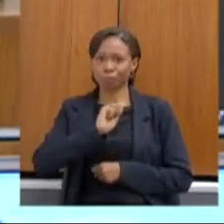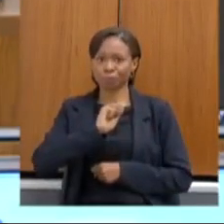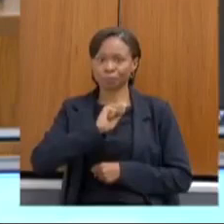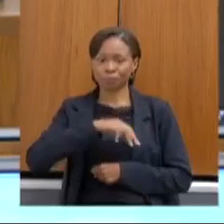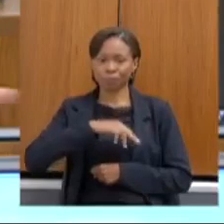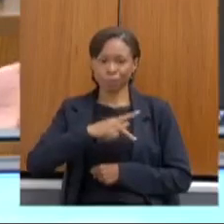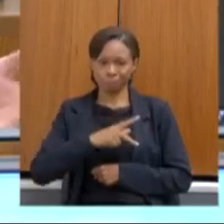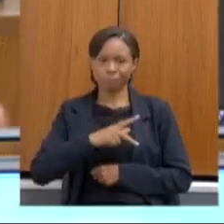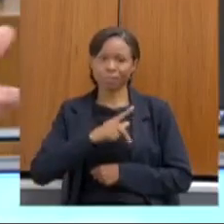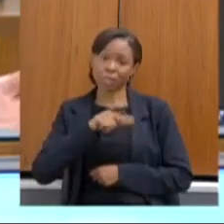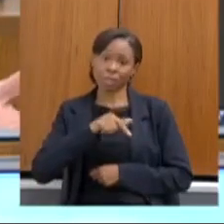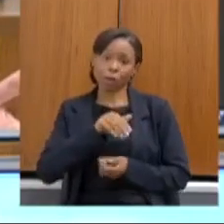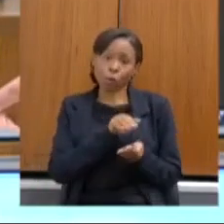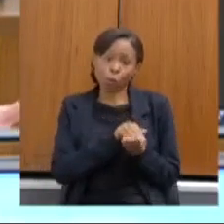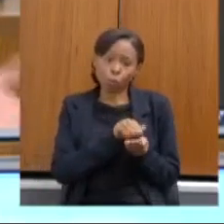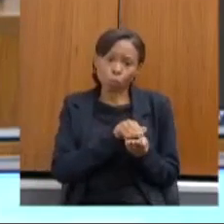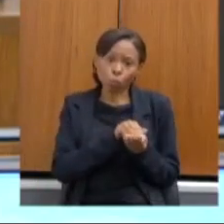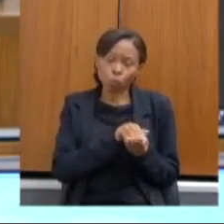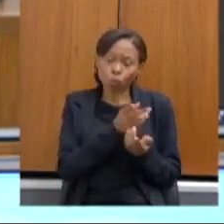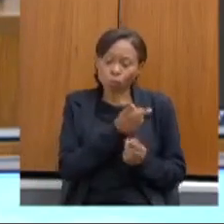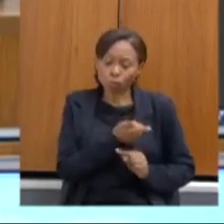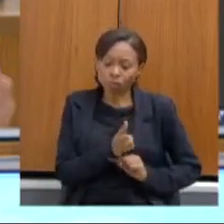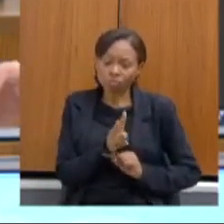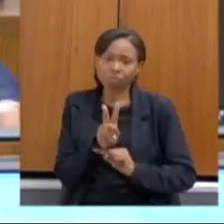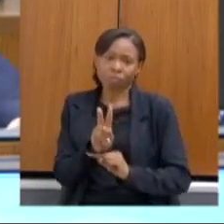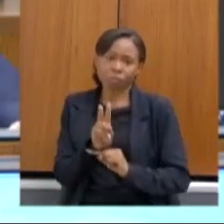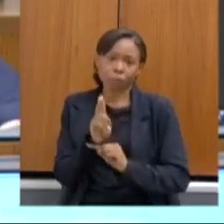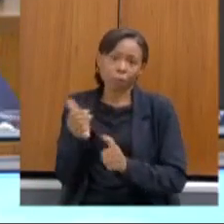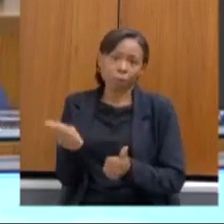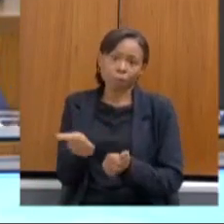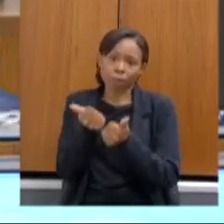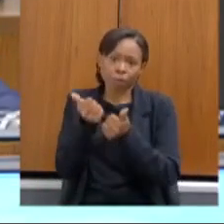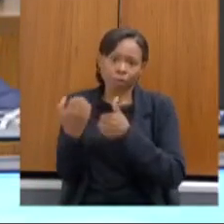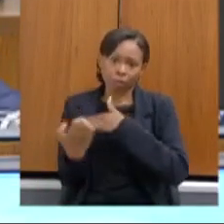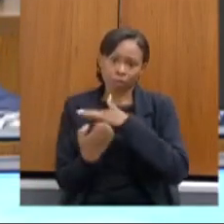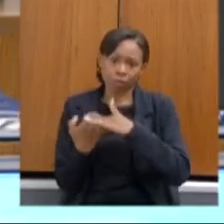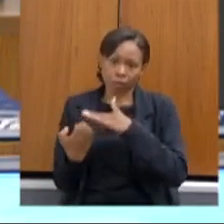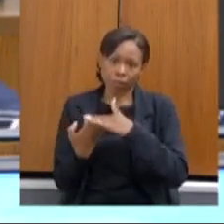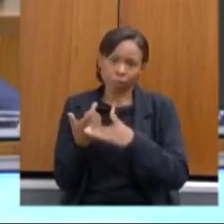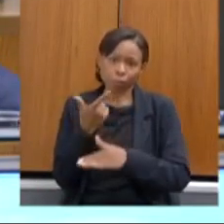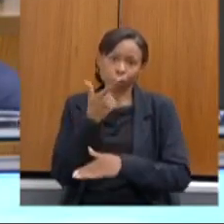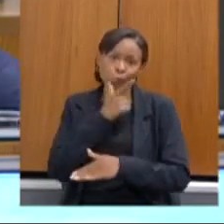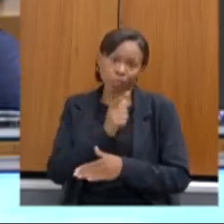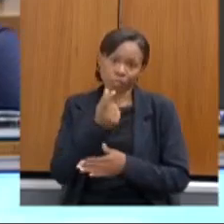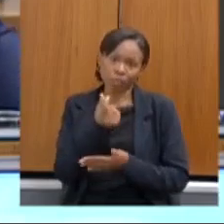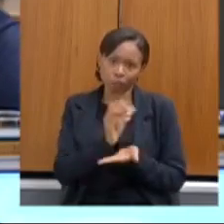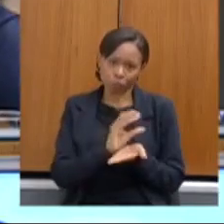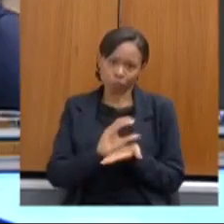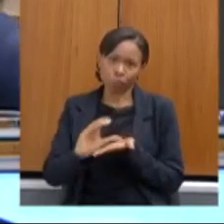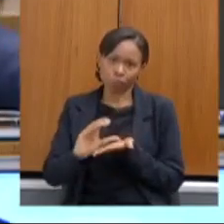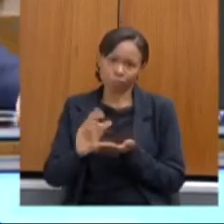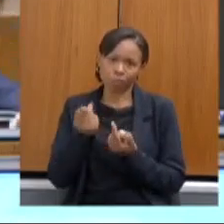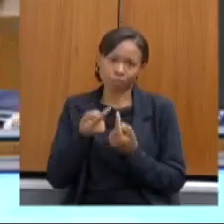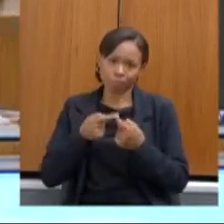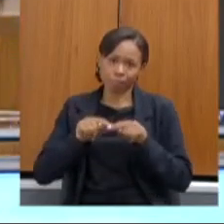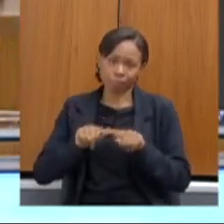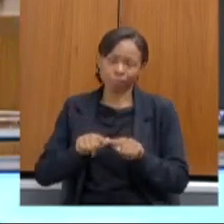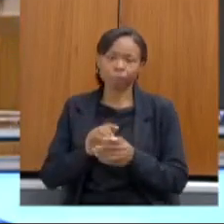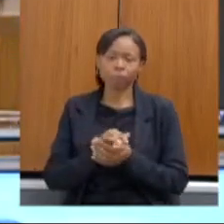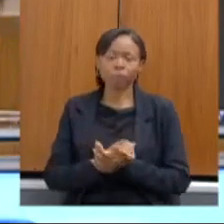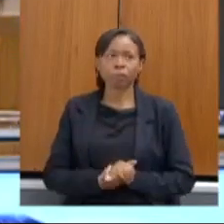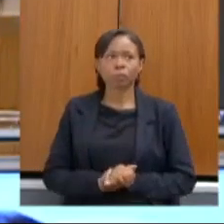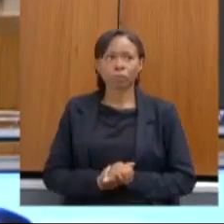fundo de aval né que melhora a condição da empresa de atingir o crédito com relação a Cemig